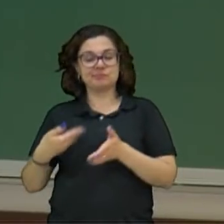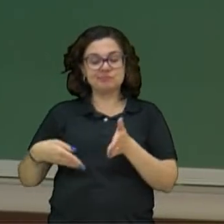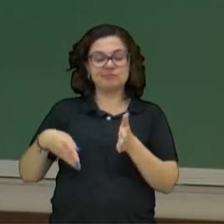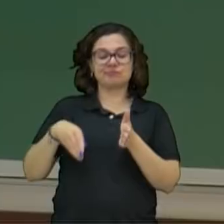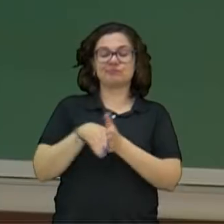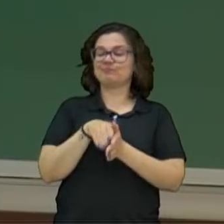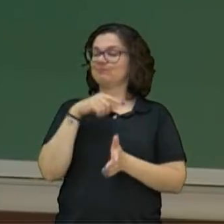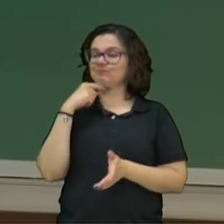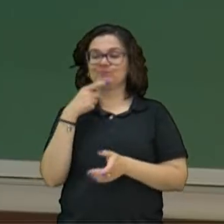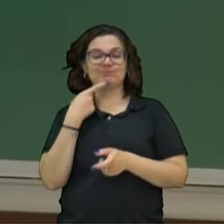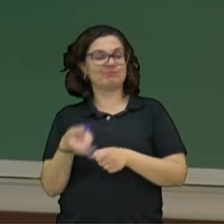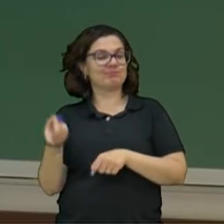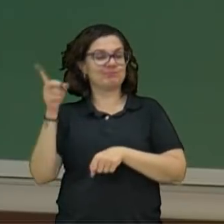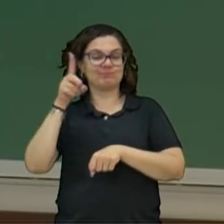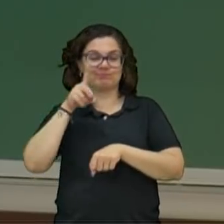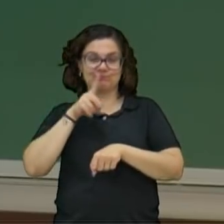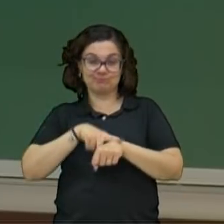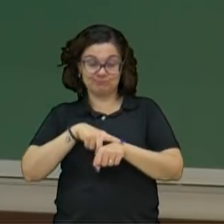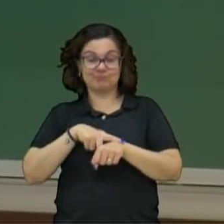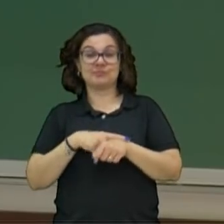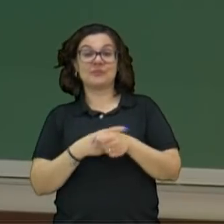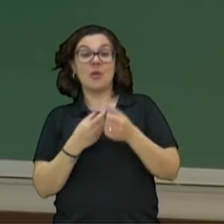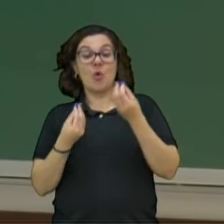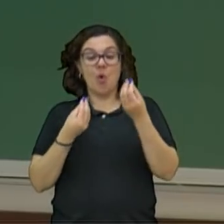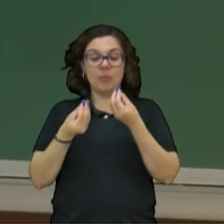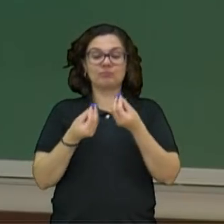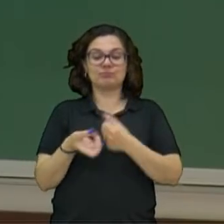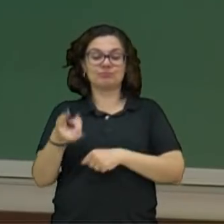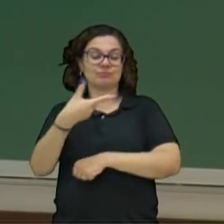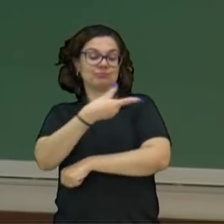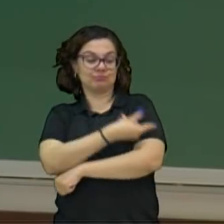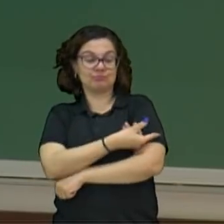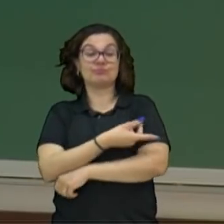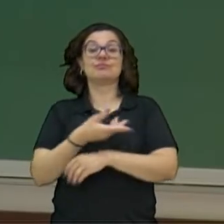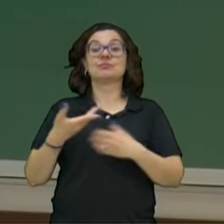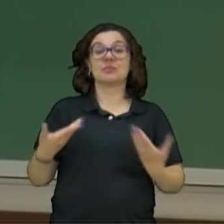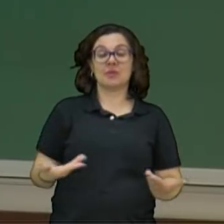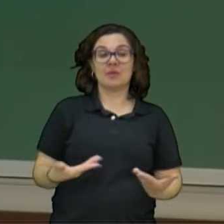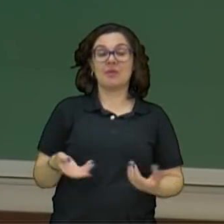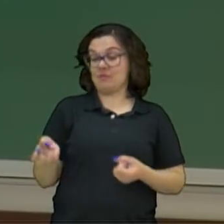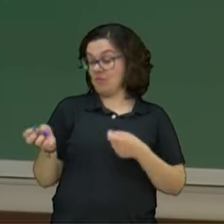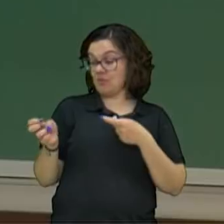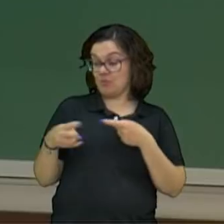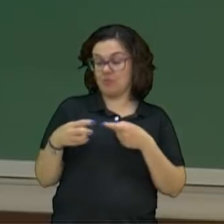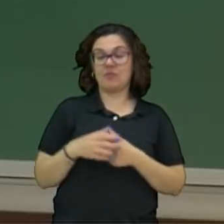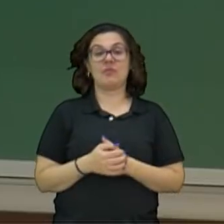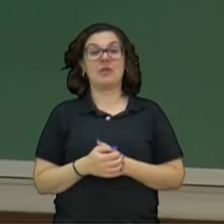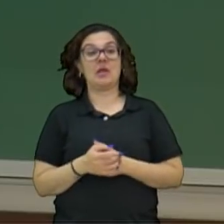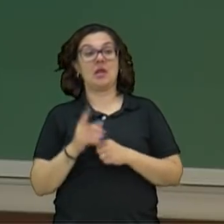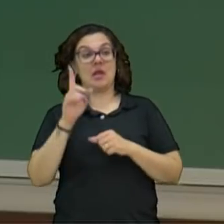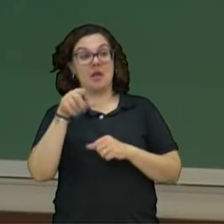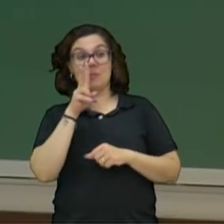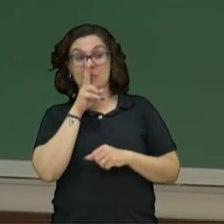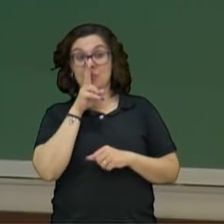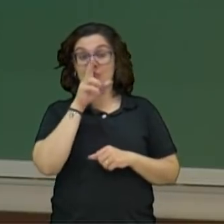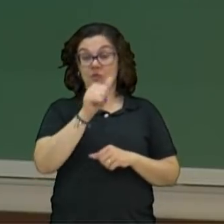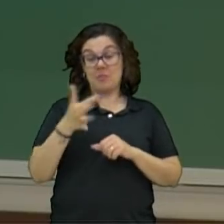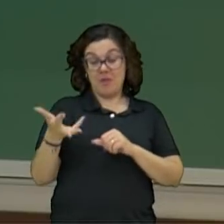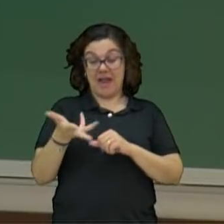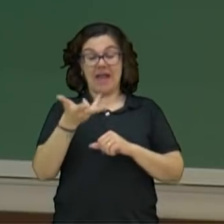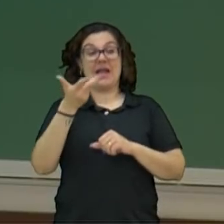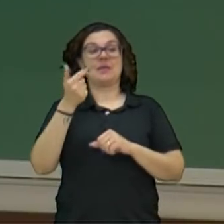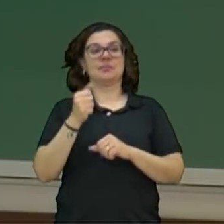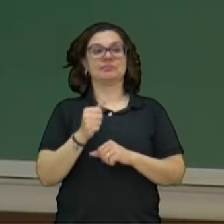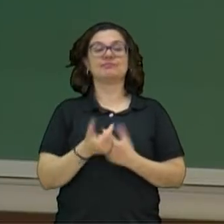a tempo, ou ele não tivesse realmente como receber esse soro, o veneno, né, por ser muito potente, muito